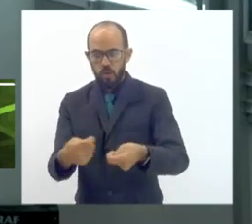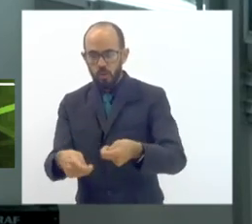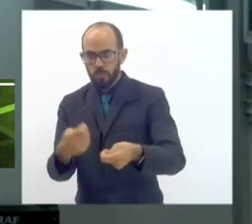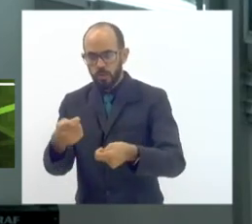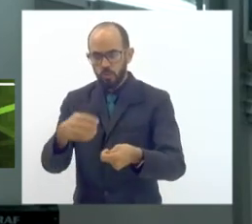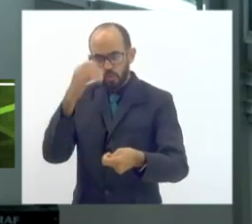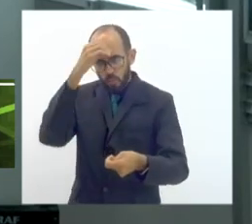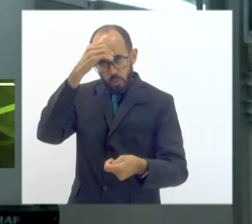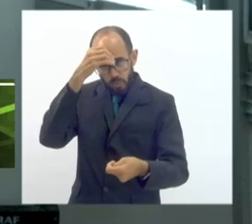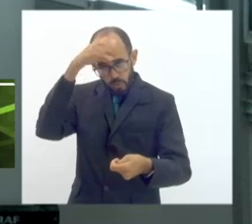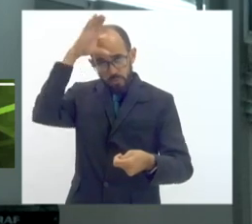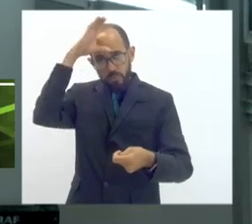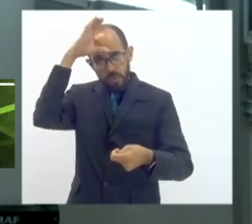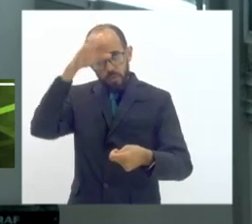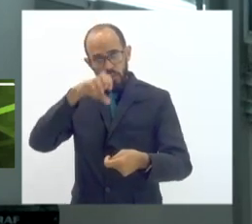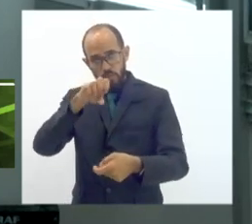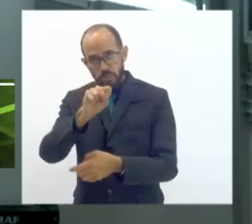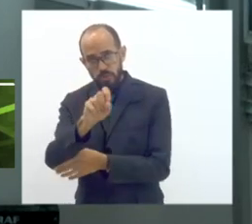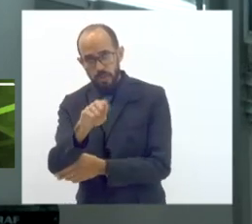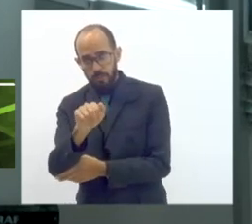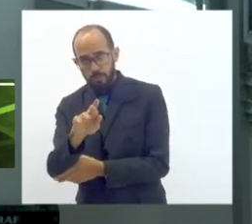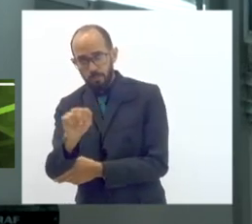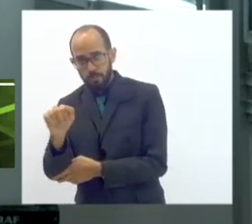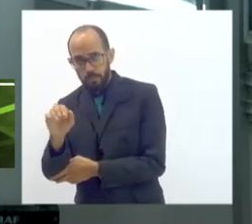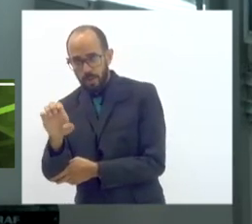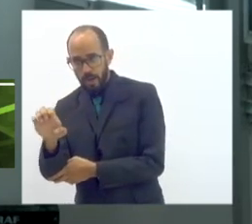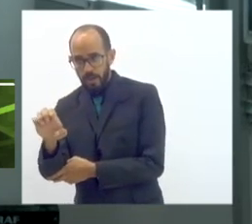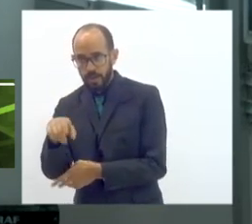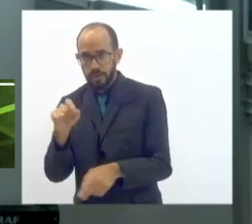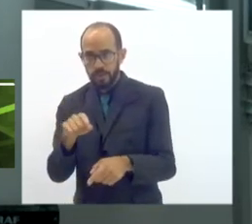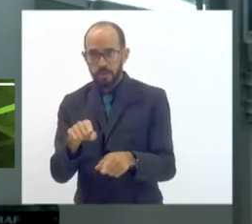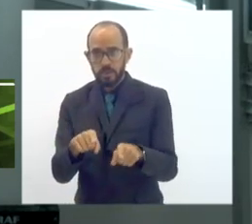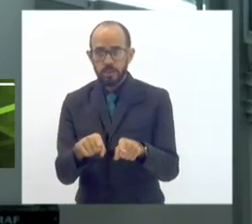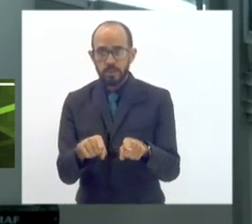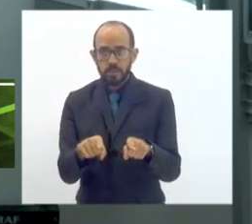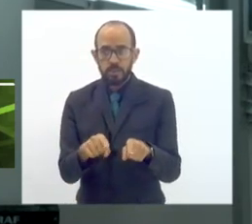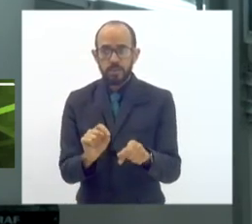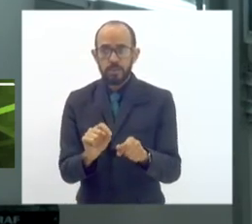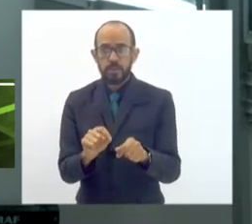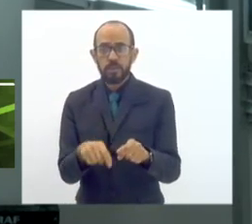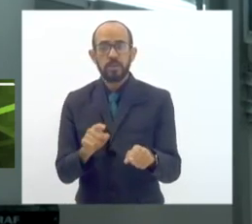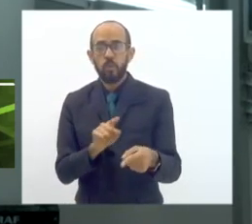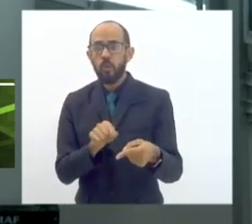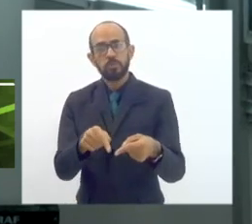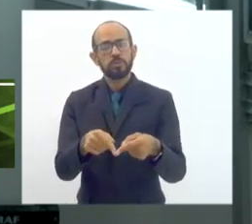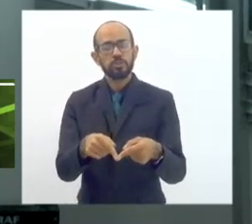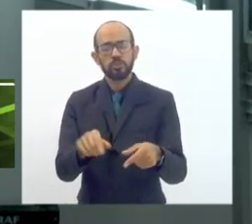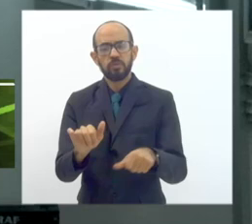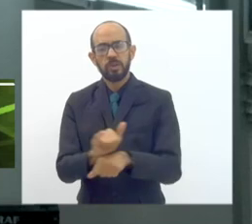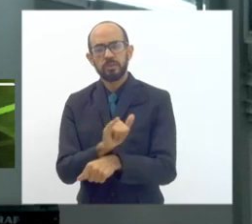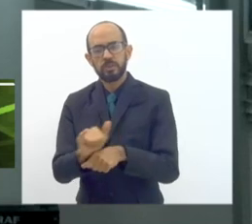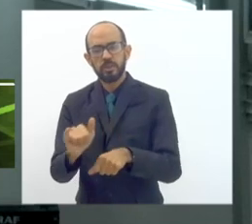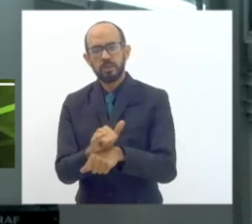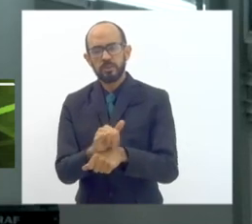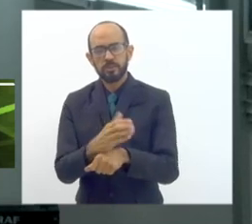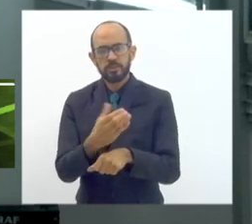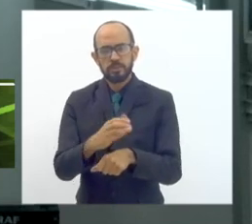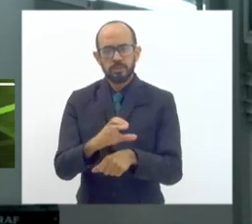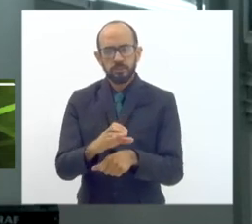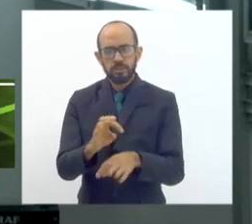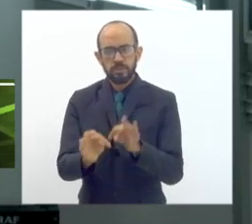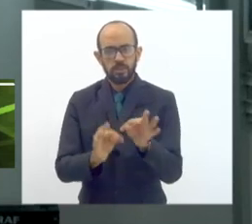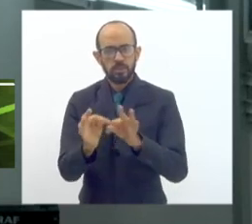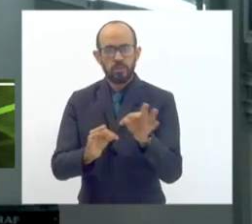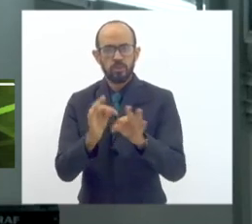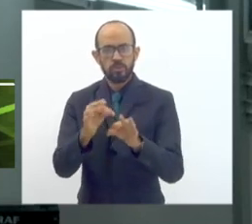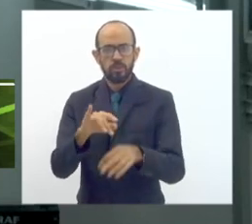parceria com o Sebrae RJ e a Agência de Inovação da UF e tem como objetivo compartilhar estratégias regionais de ciência,